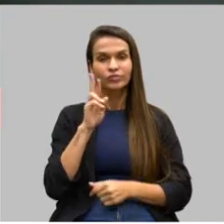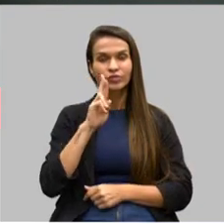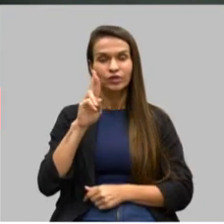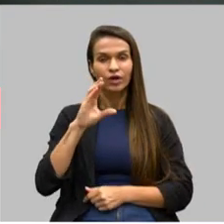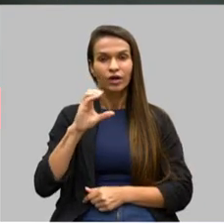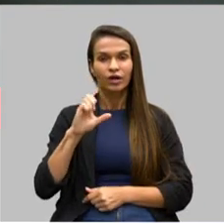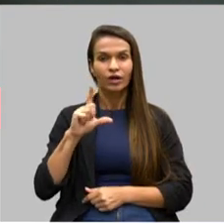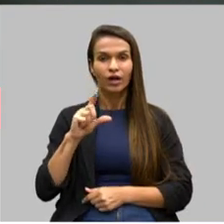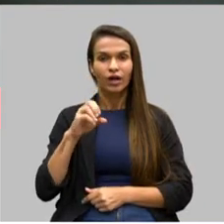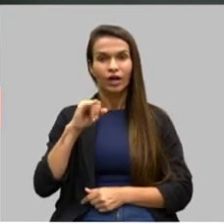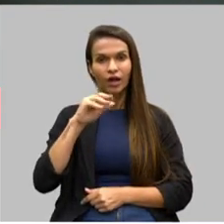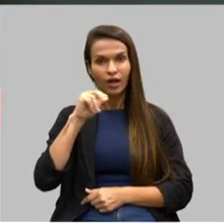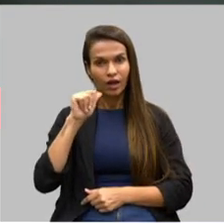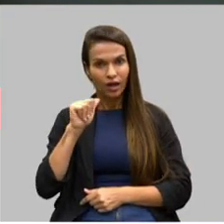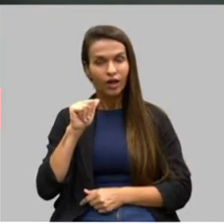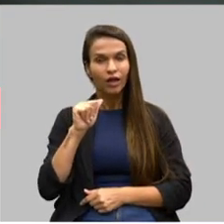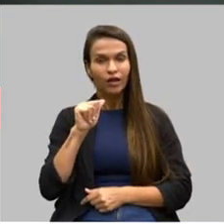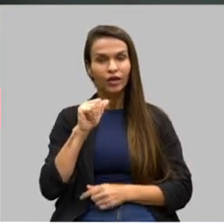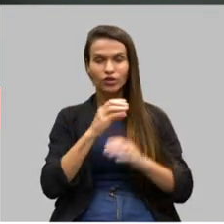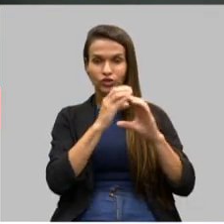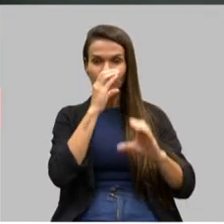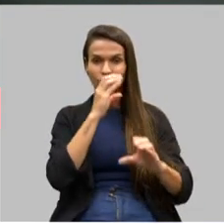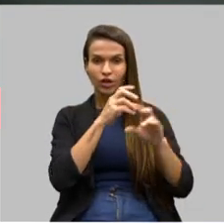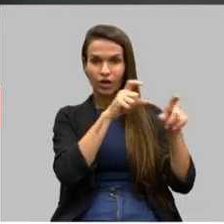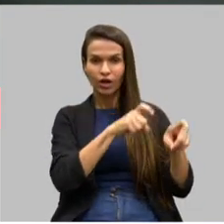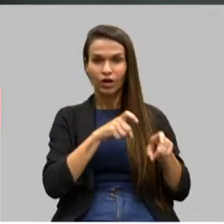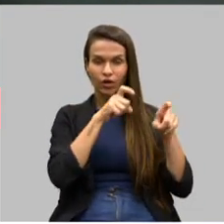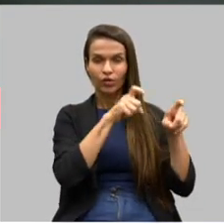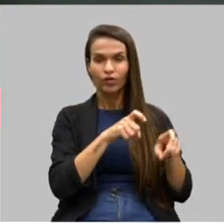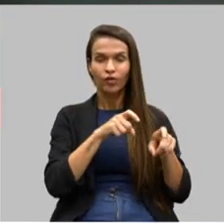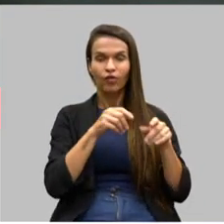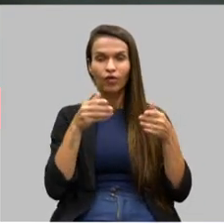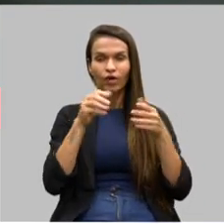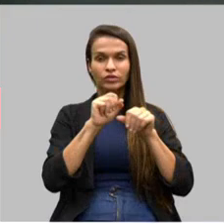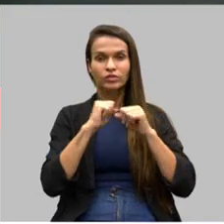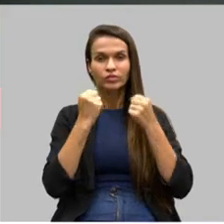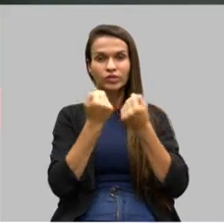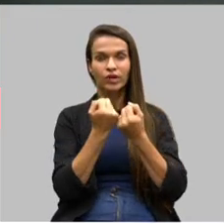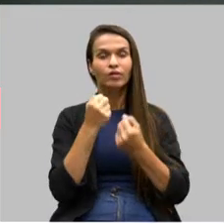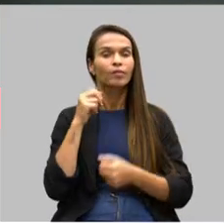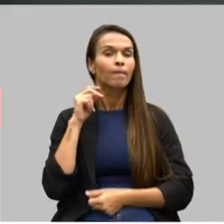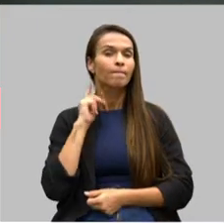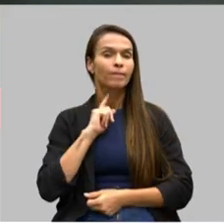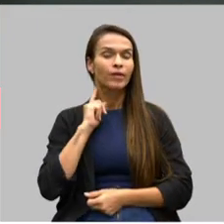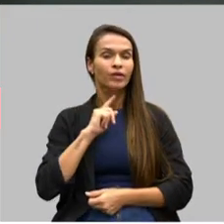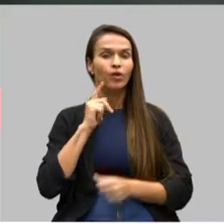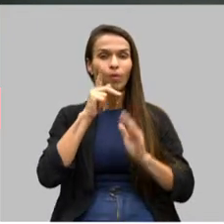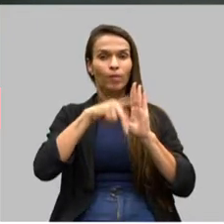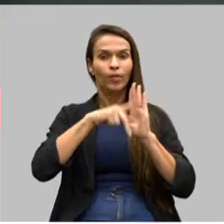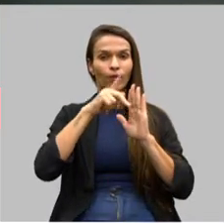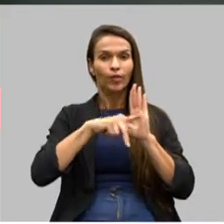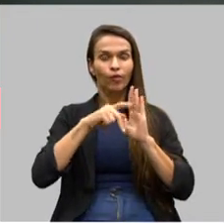de Fátima, engenheira agrônoma, representante da articulação do semiárido mineiro e do programa Convivência com o Semiárido.